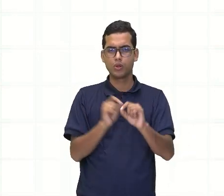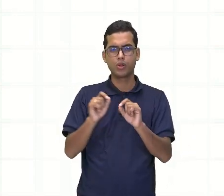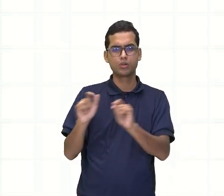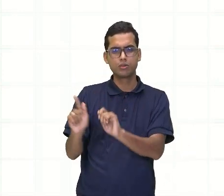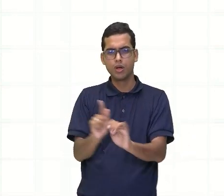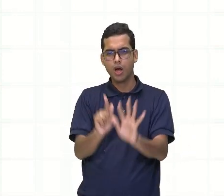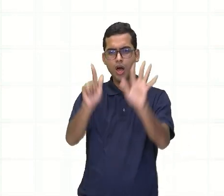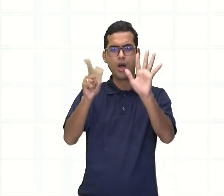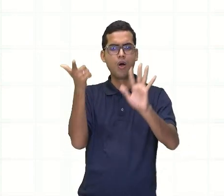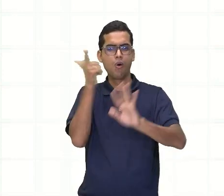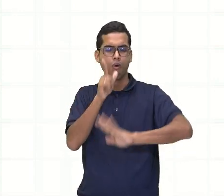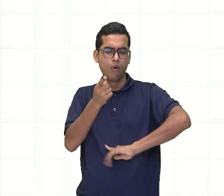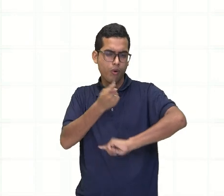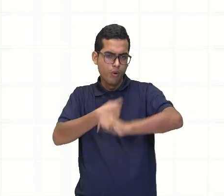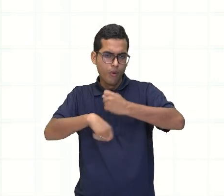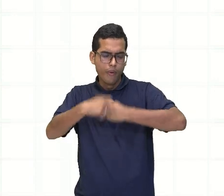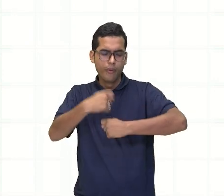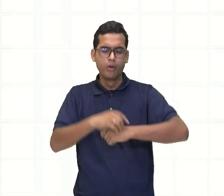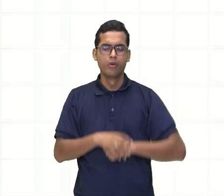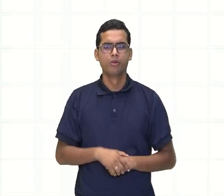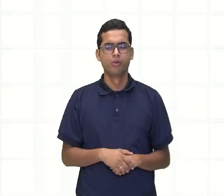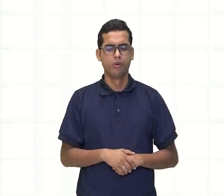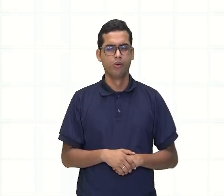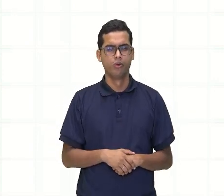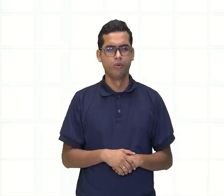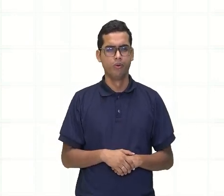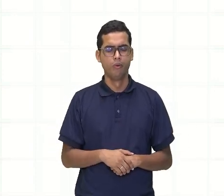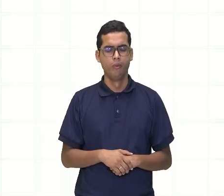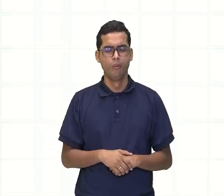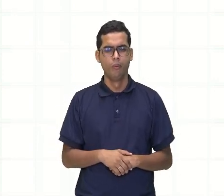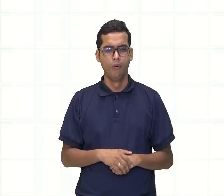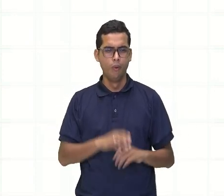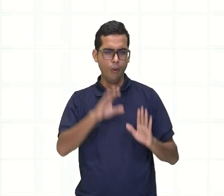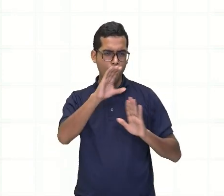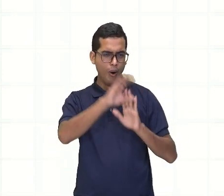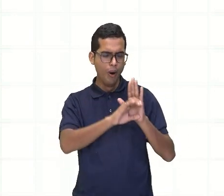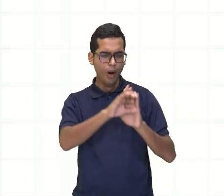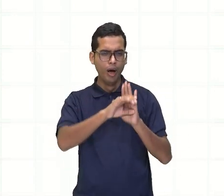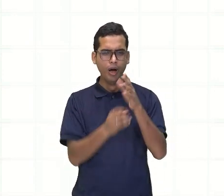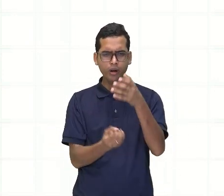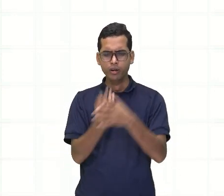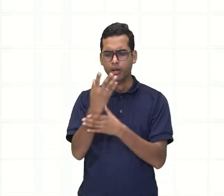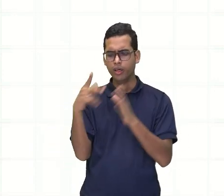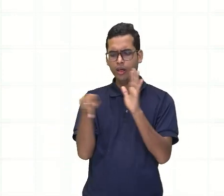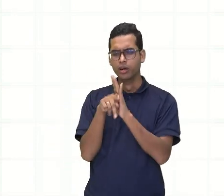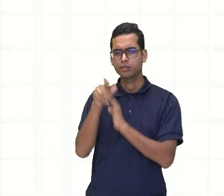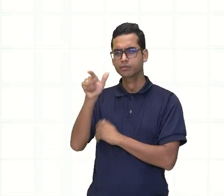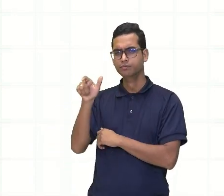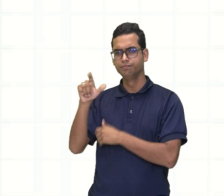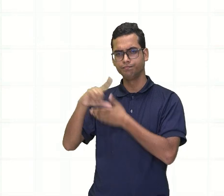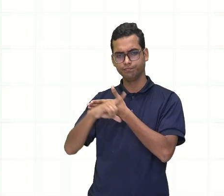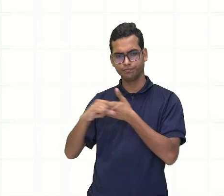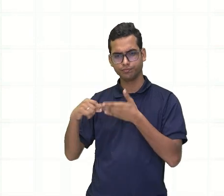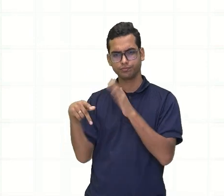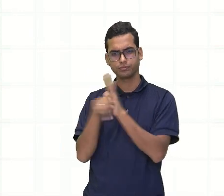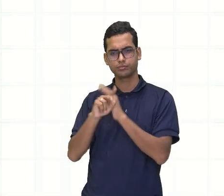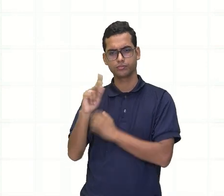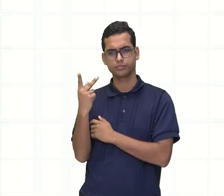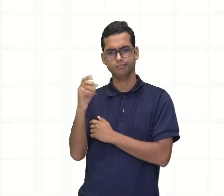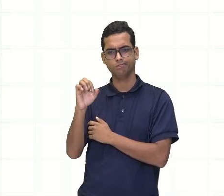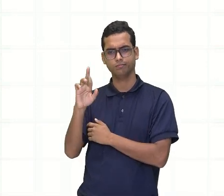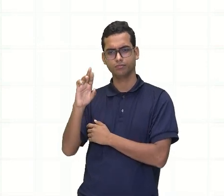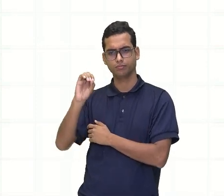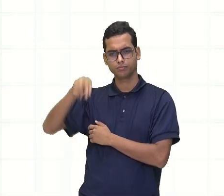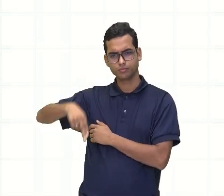gás, certo? Então, o princípio lá criado pelo Héron foi utilizado, né,